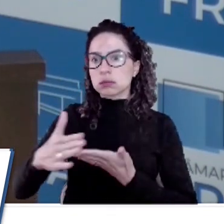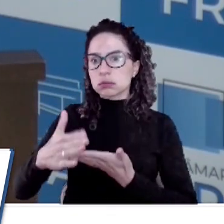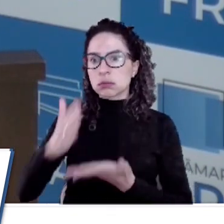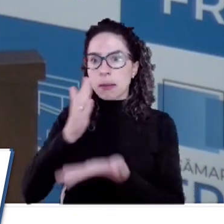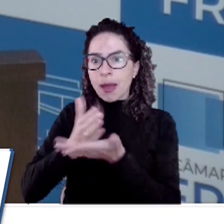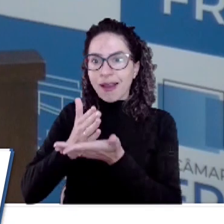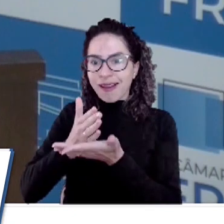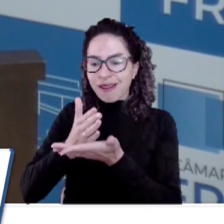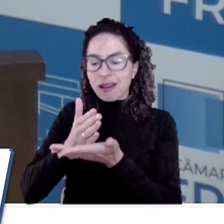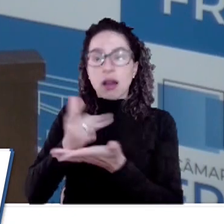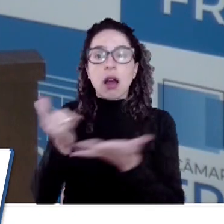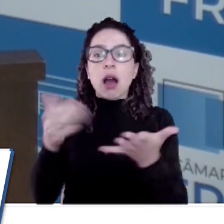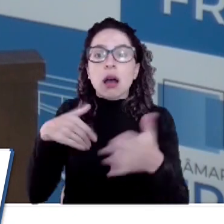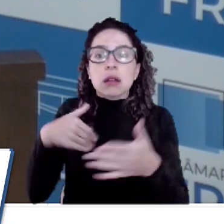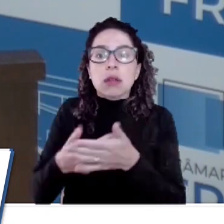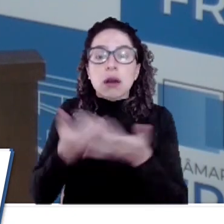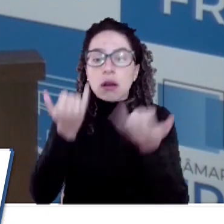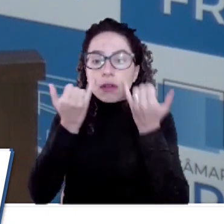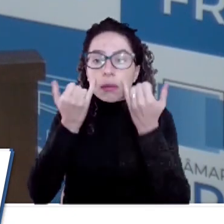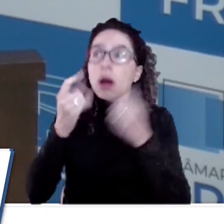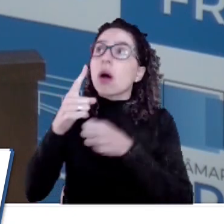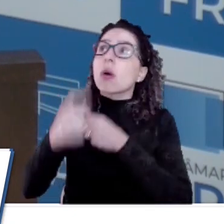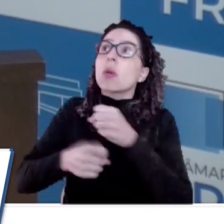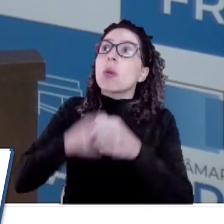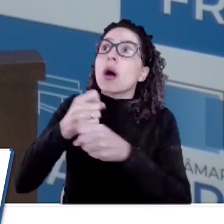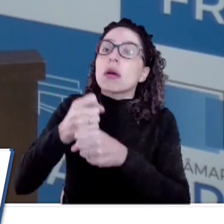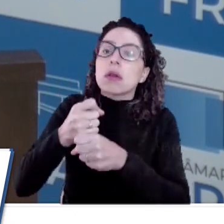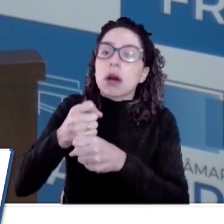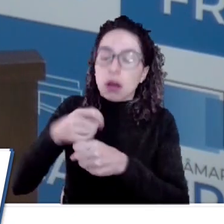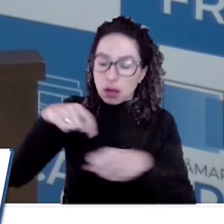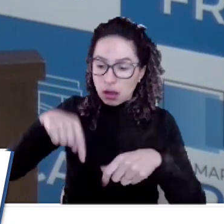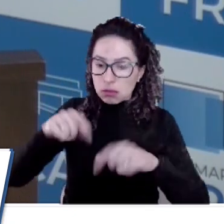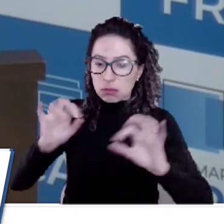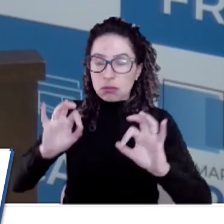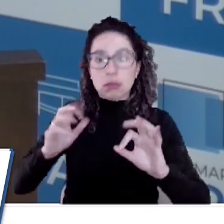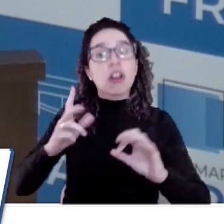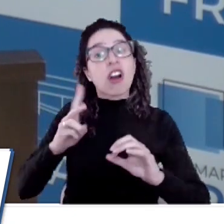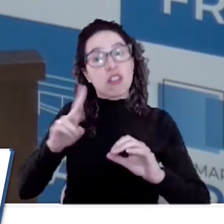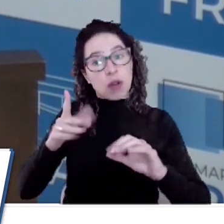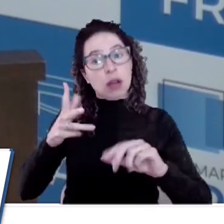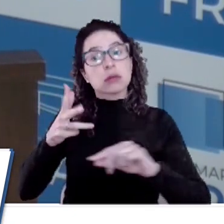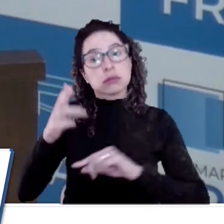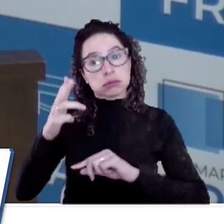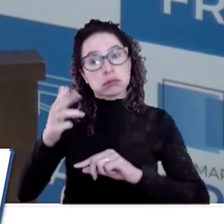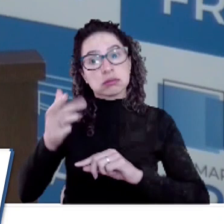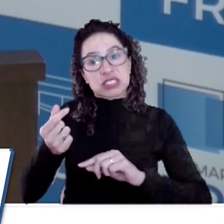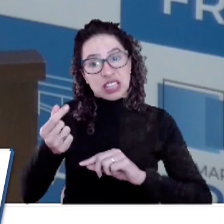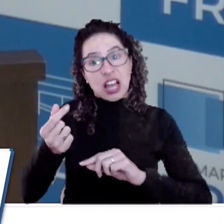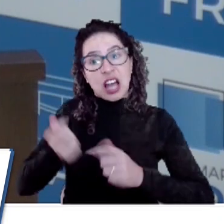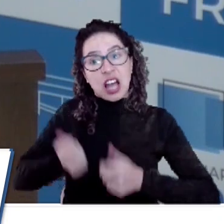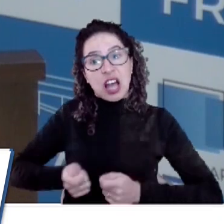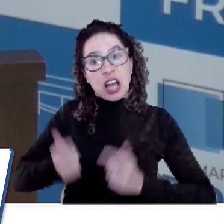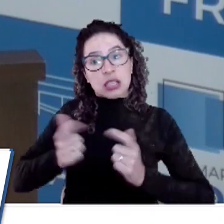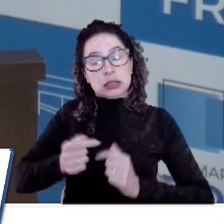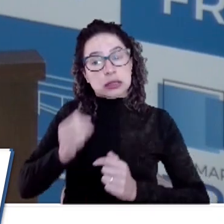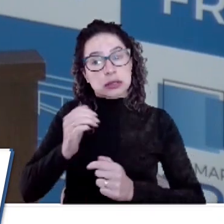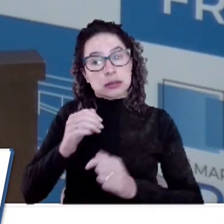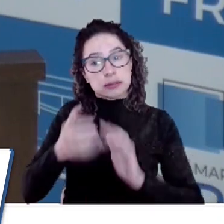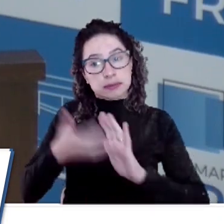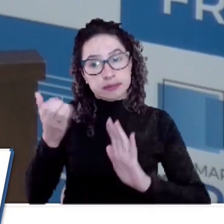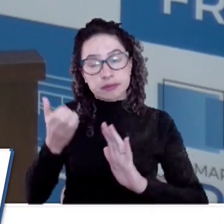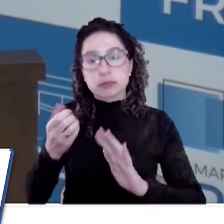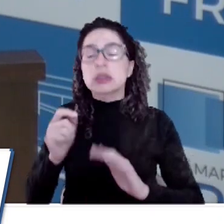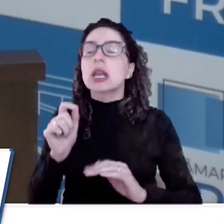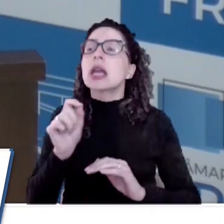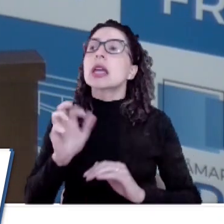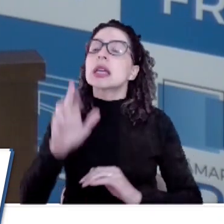temos informações do ano que vem não vamos ter nesse nós vamos ter que cortar gastos aí na raiz né e Quem elaborou o